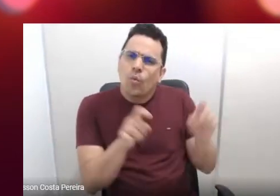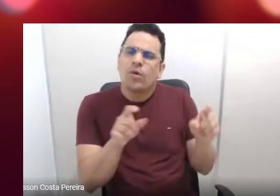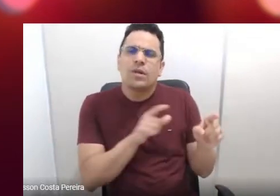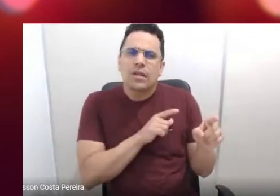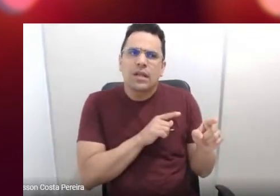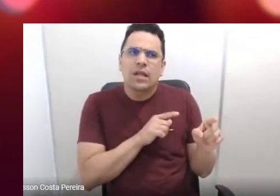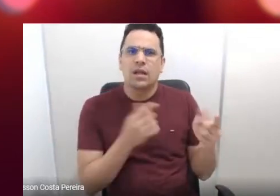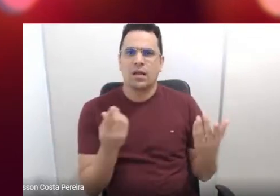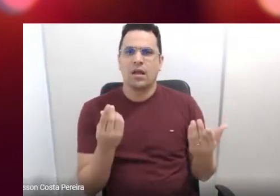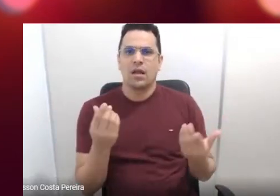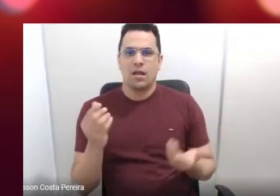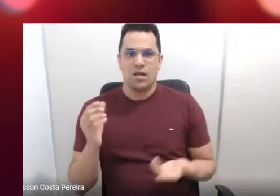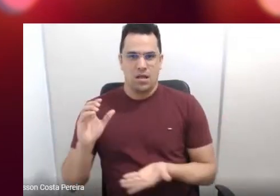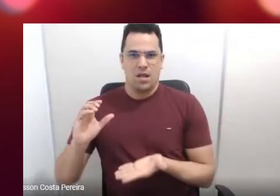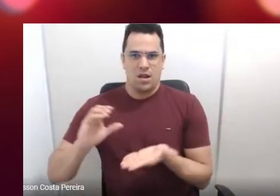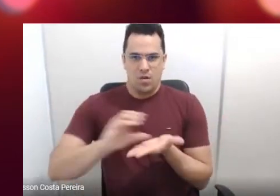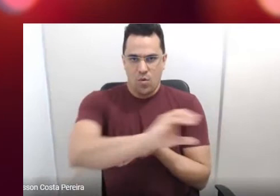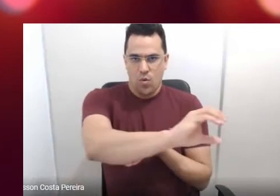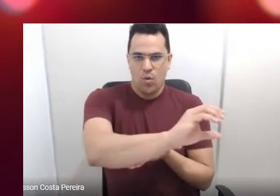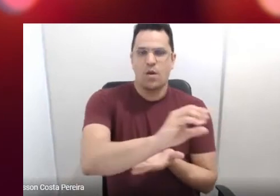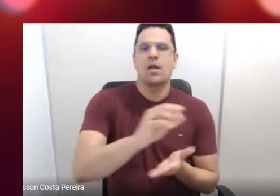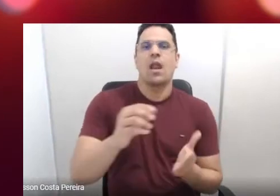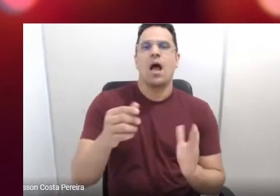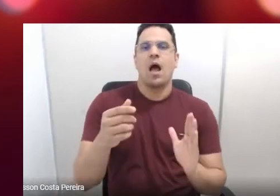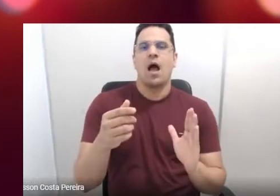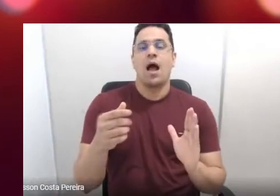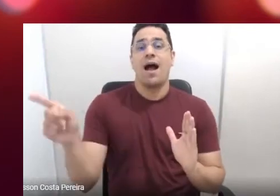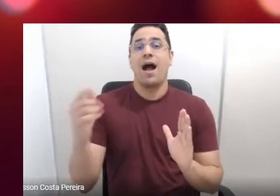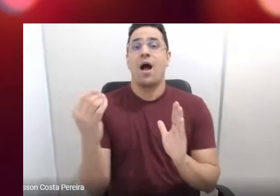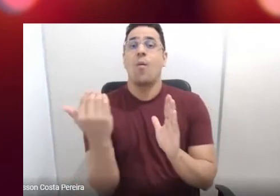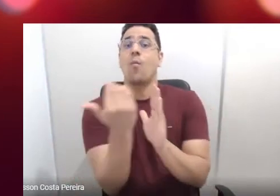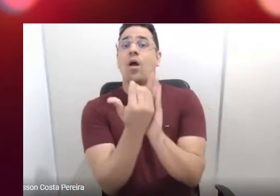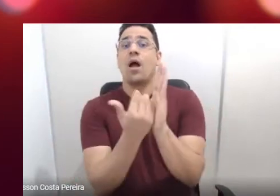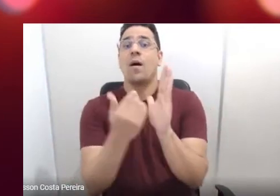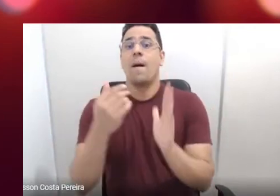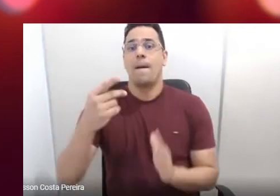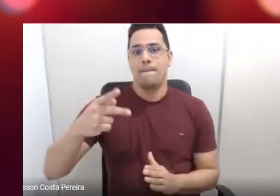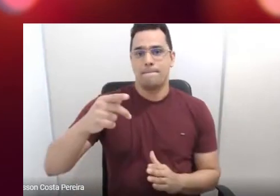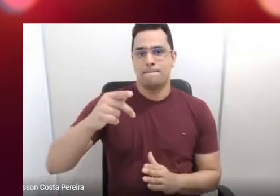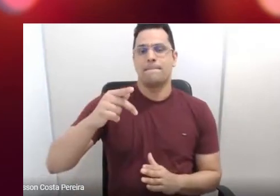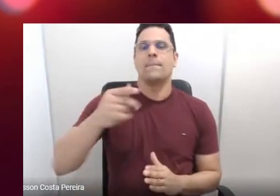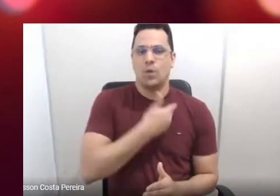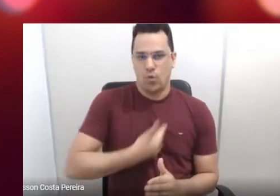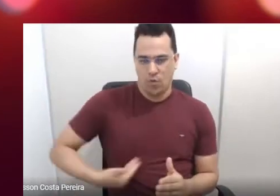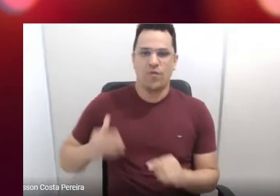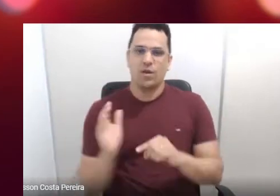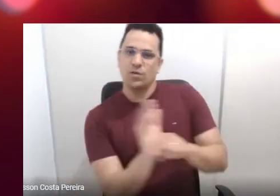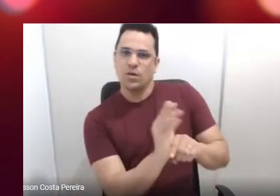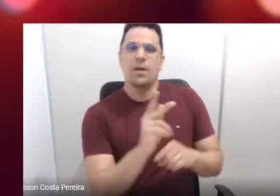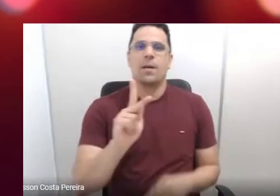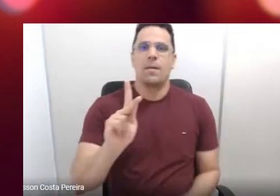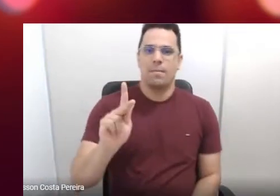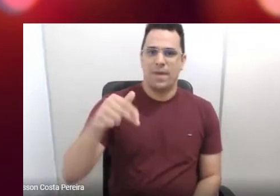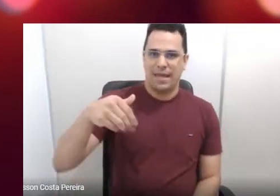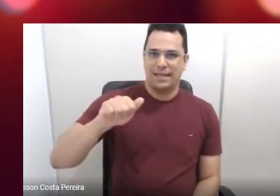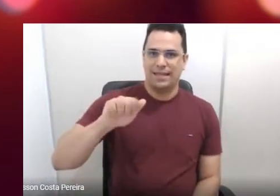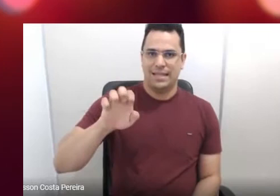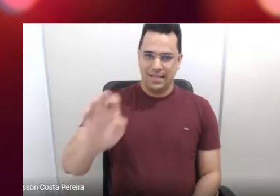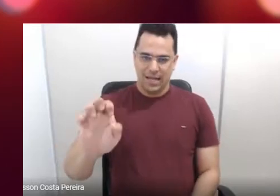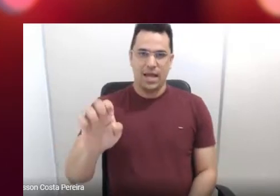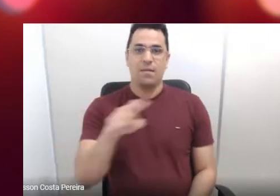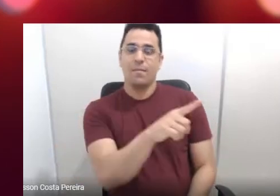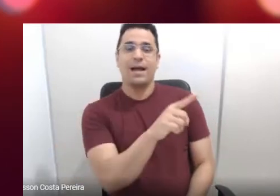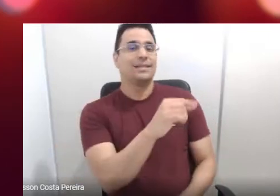foi dado computadores para os alunos através do programa do Penais, mas por morar em áreas rurais, eles não